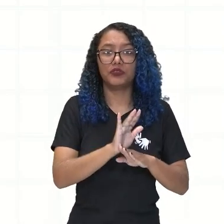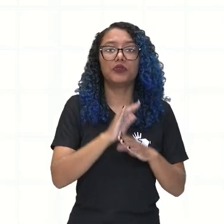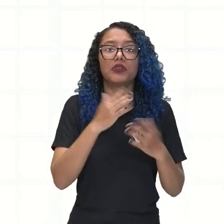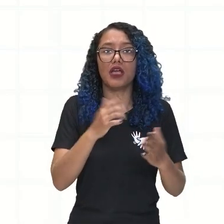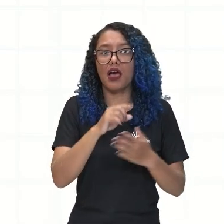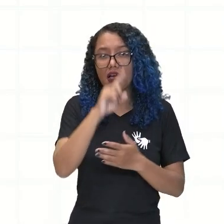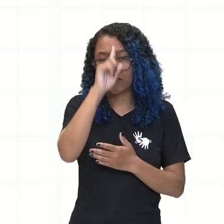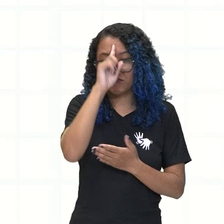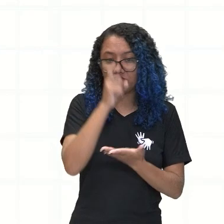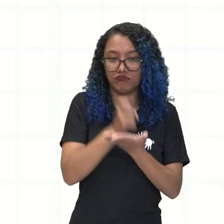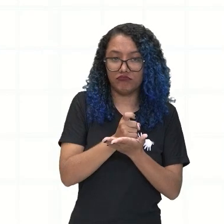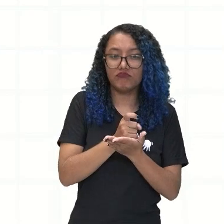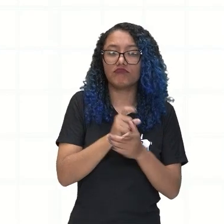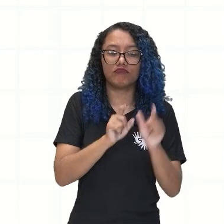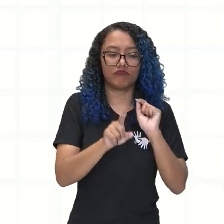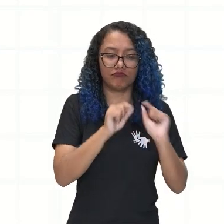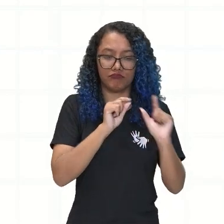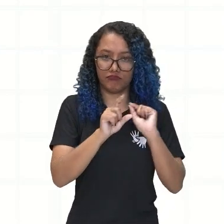bem. Então, o seguinte,